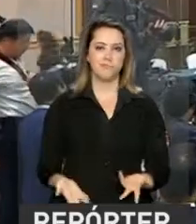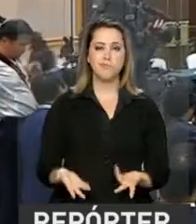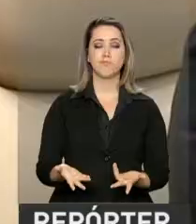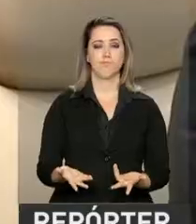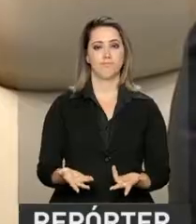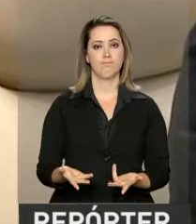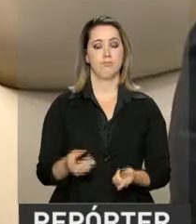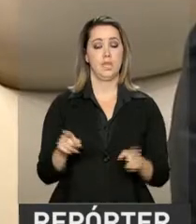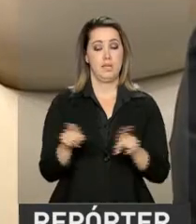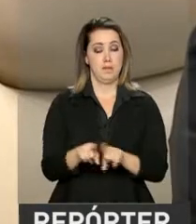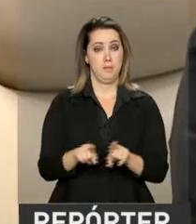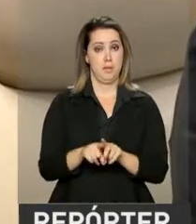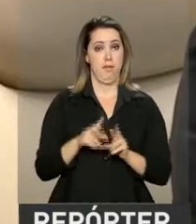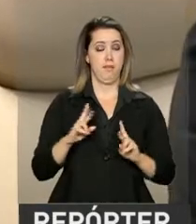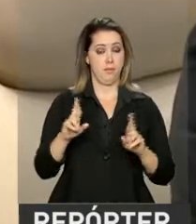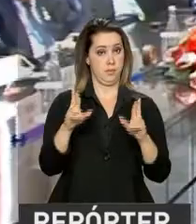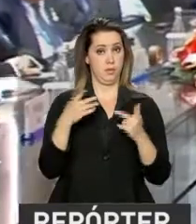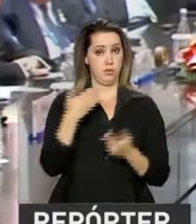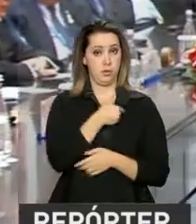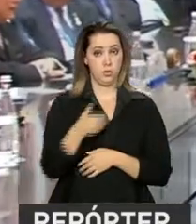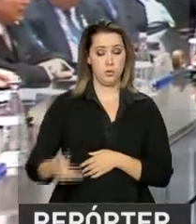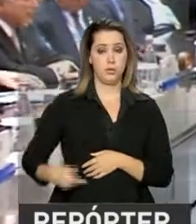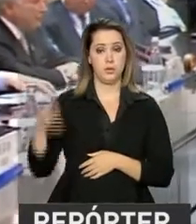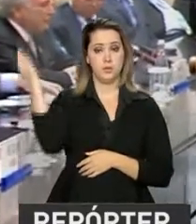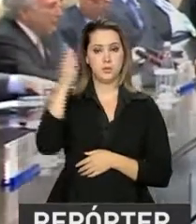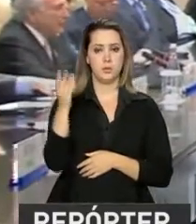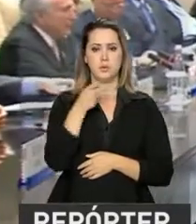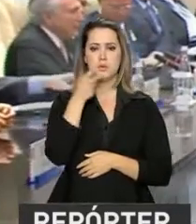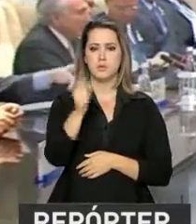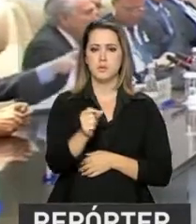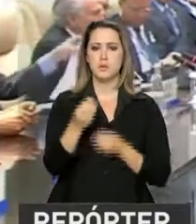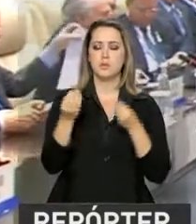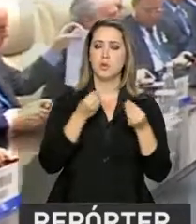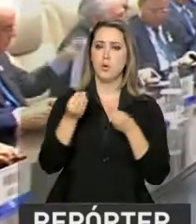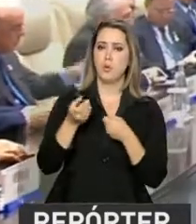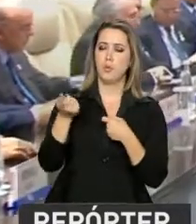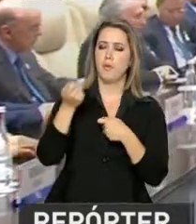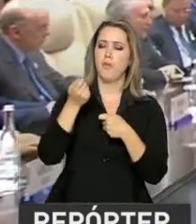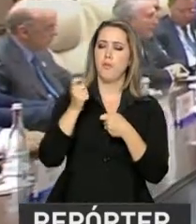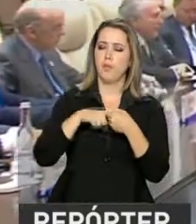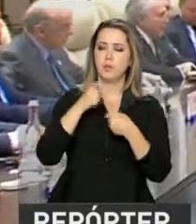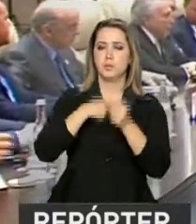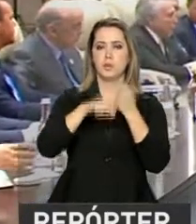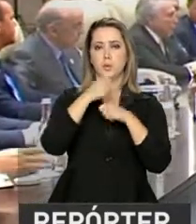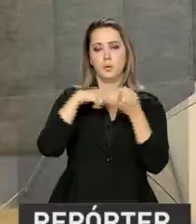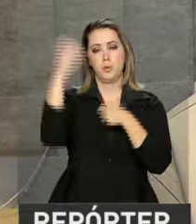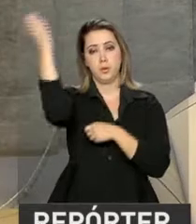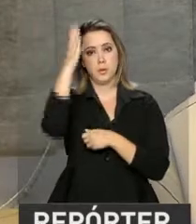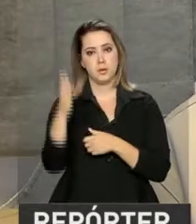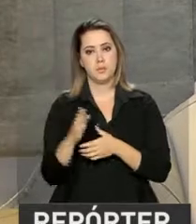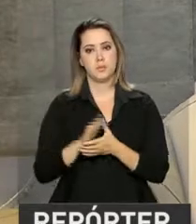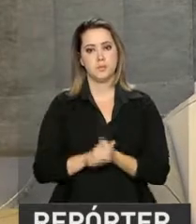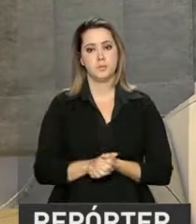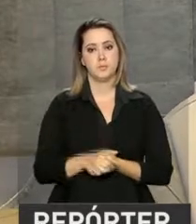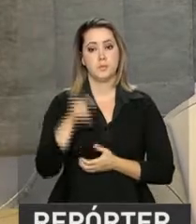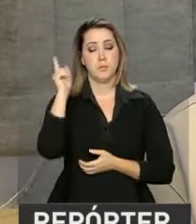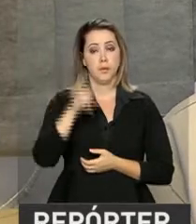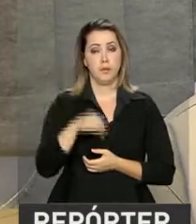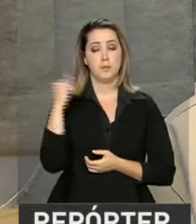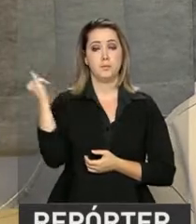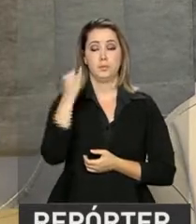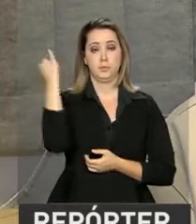expectativa de que o governo brasileiro sabe sobre o processo de recuperação da economia do país é uma grande oportunidade